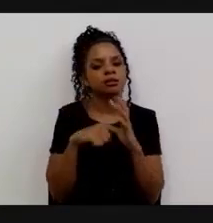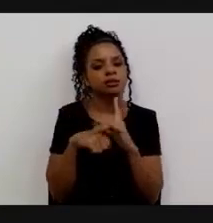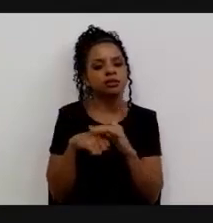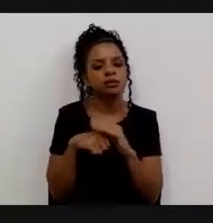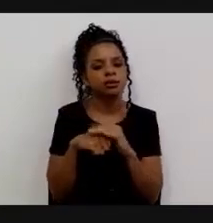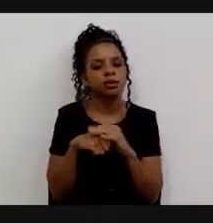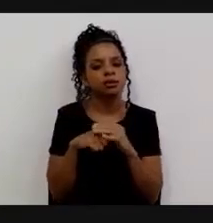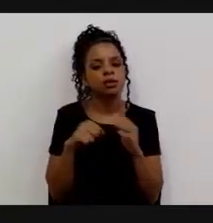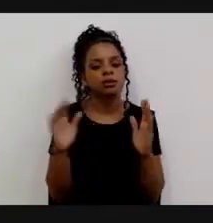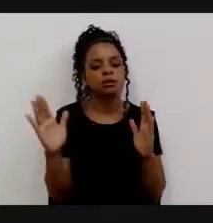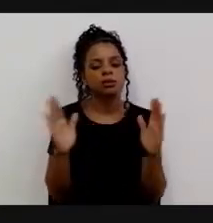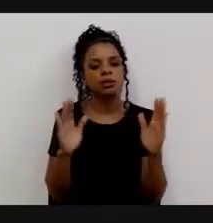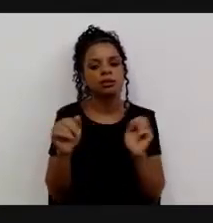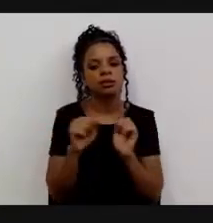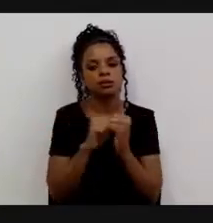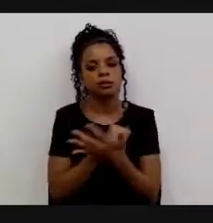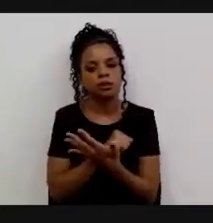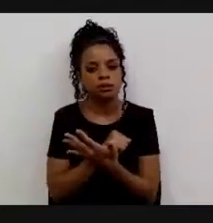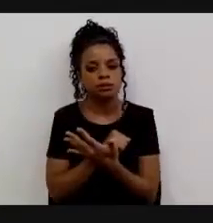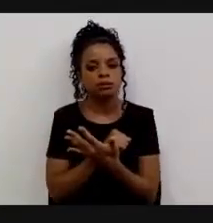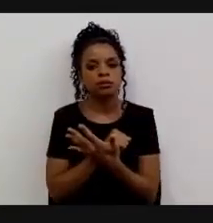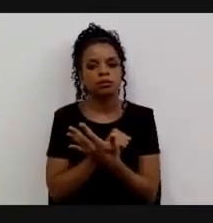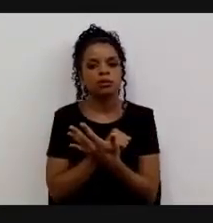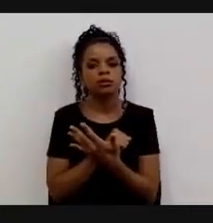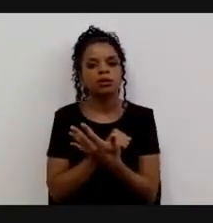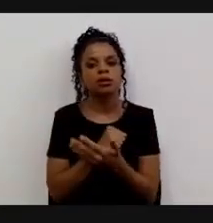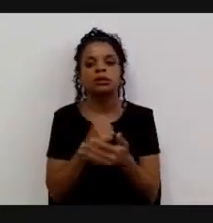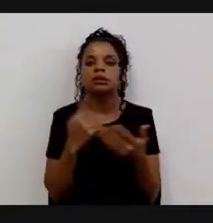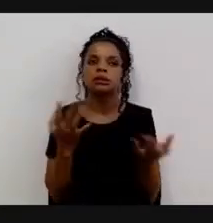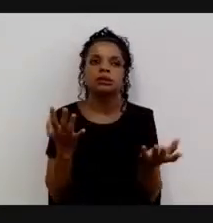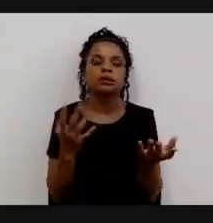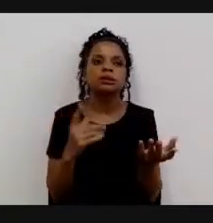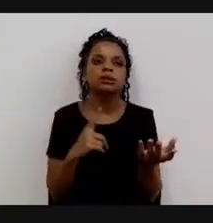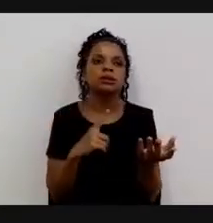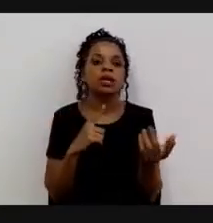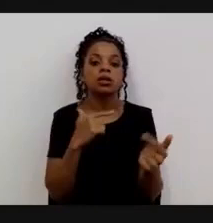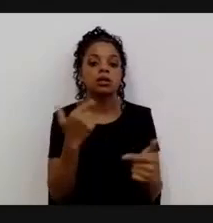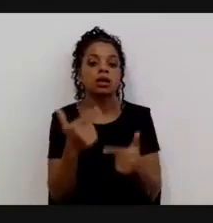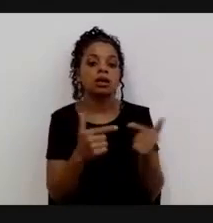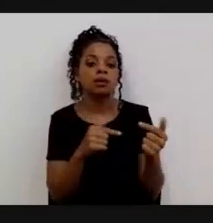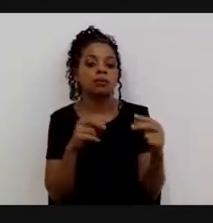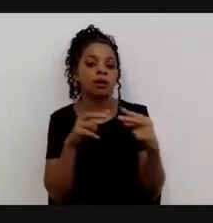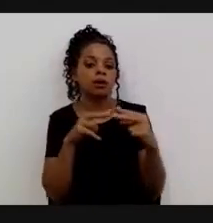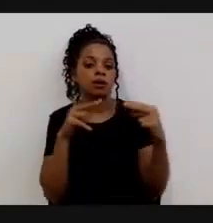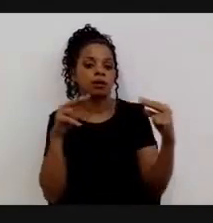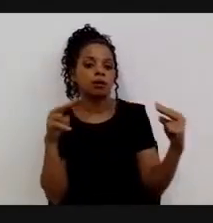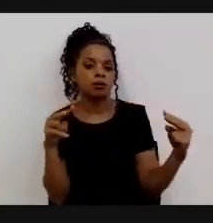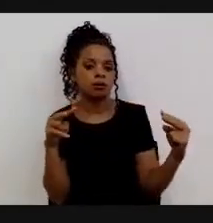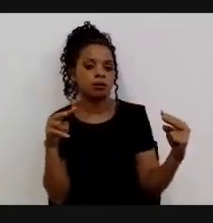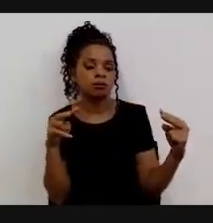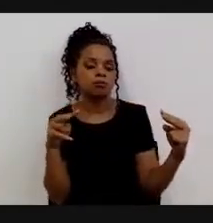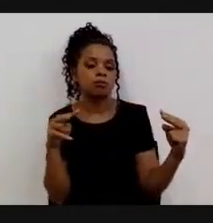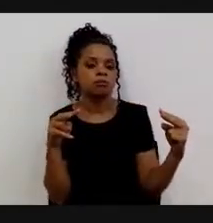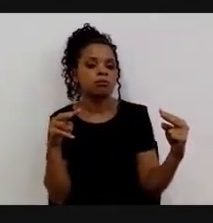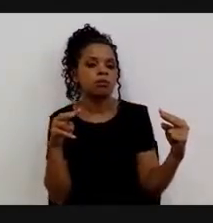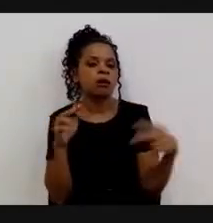do Covid-19. E se, por exemplo, o regime de teletrabalho ele